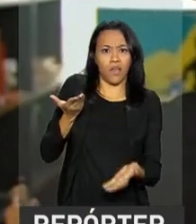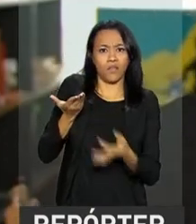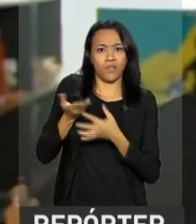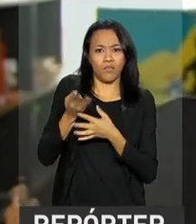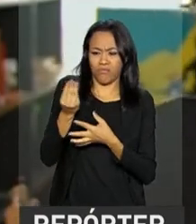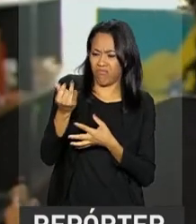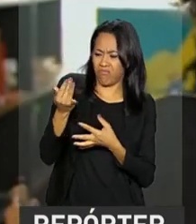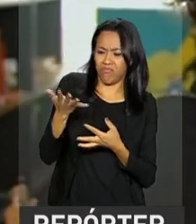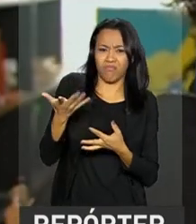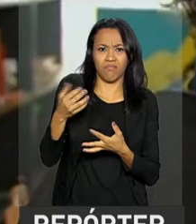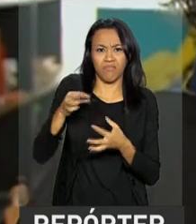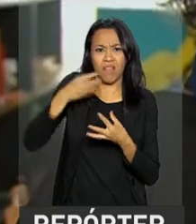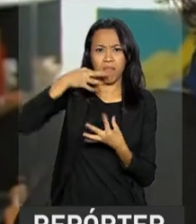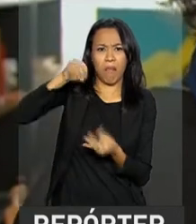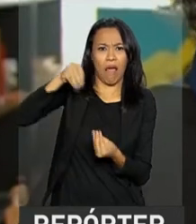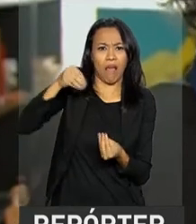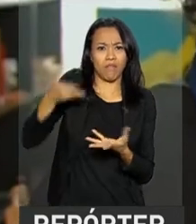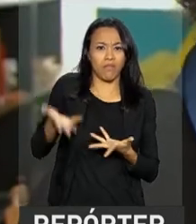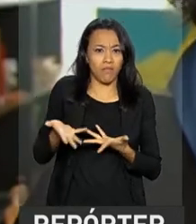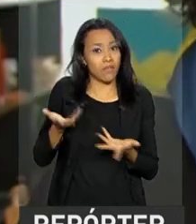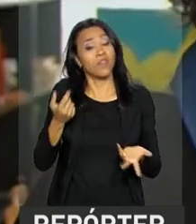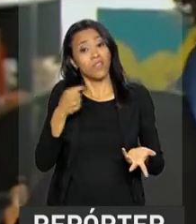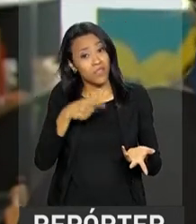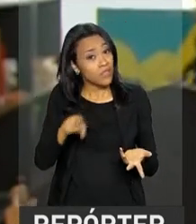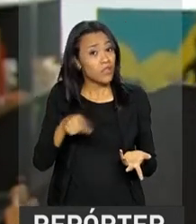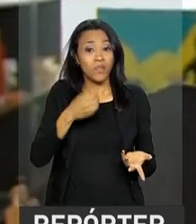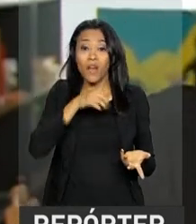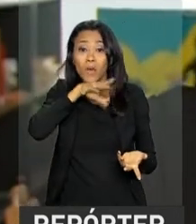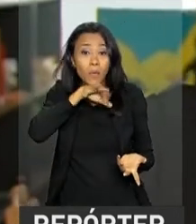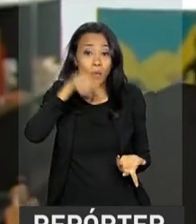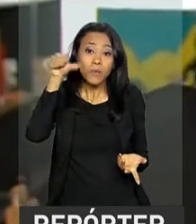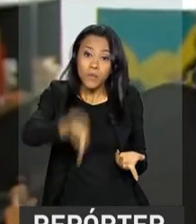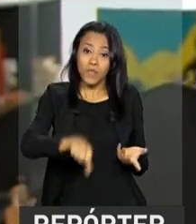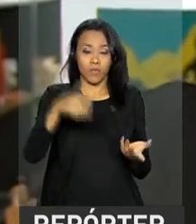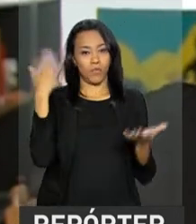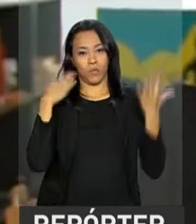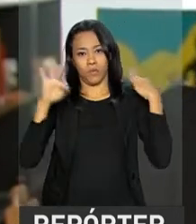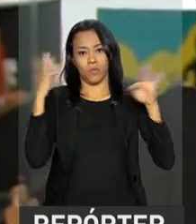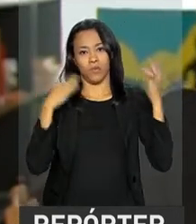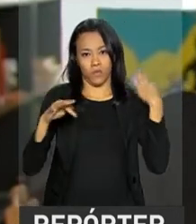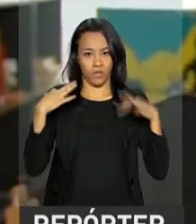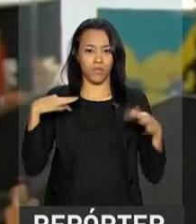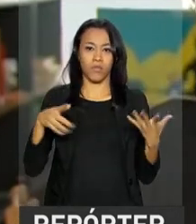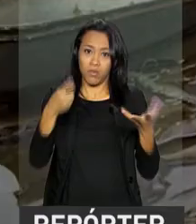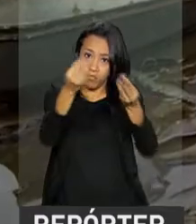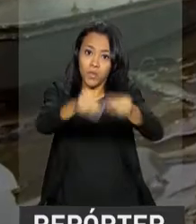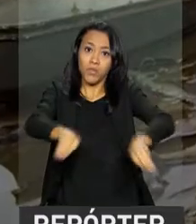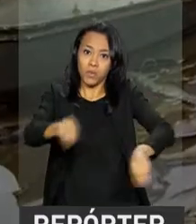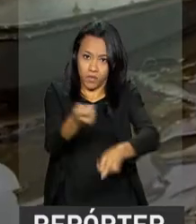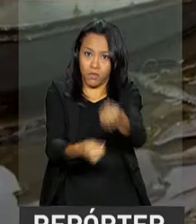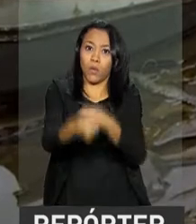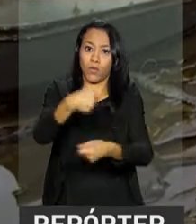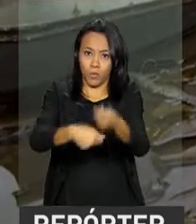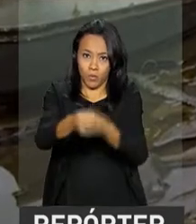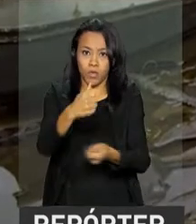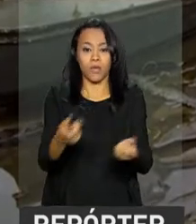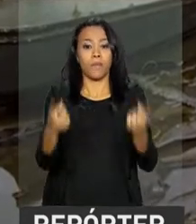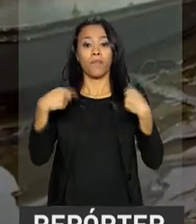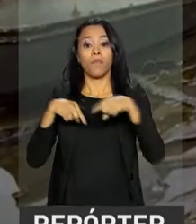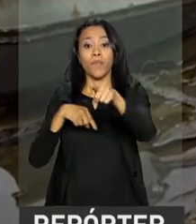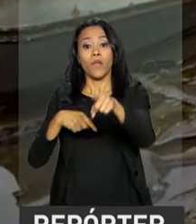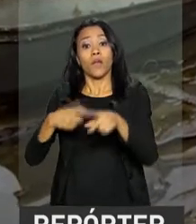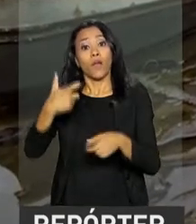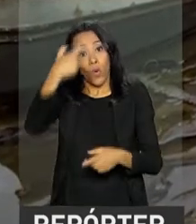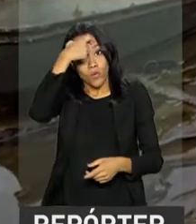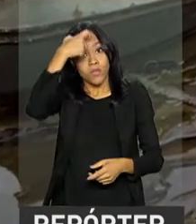grudando na sua mão né então isso mata o turismo de uma região e mata atividade econômica dessa região o consumo consciente pode